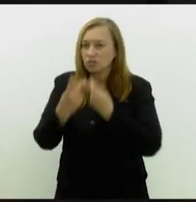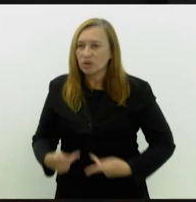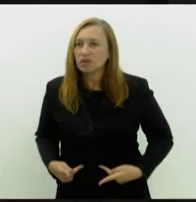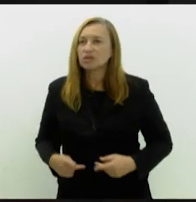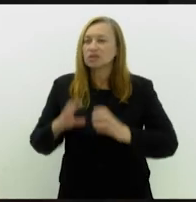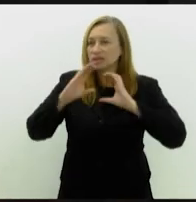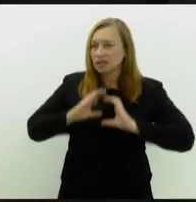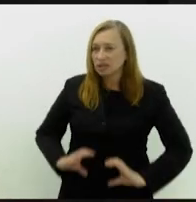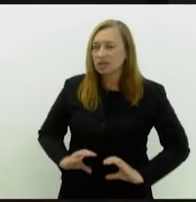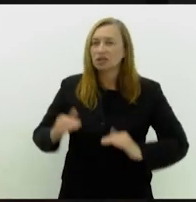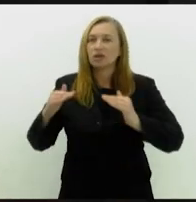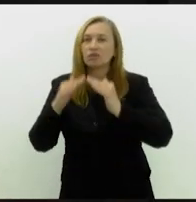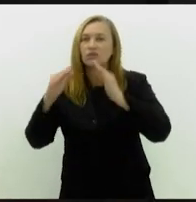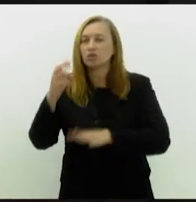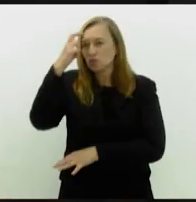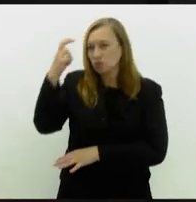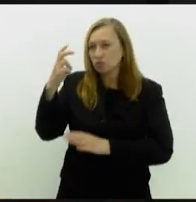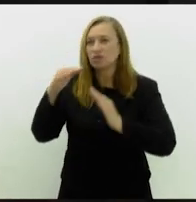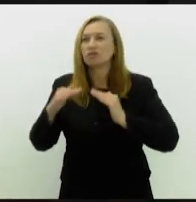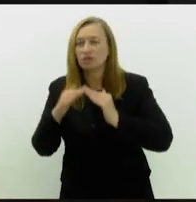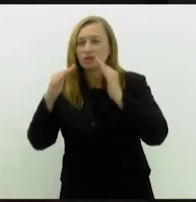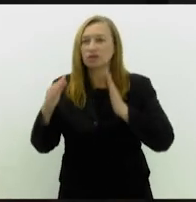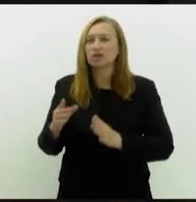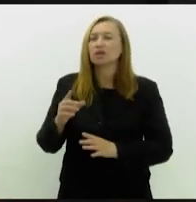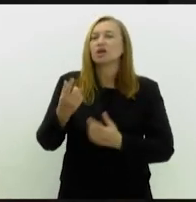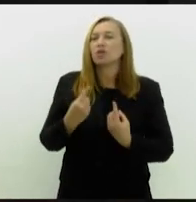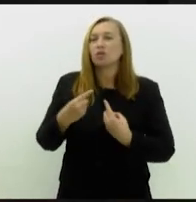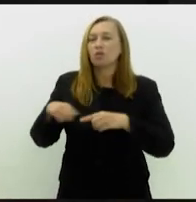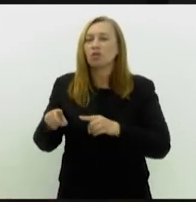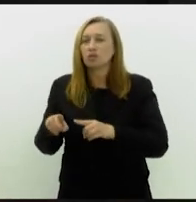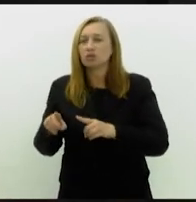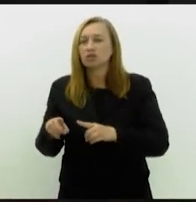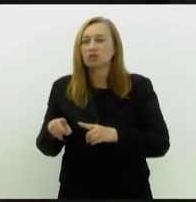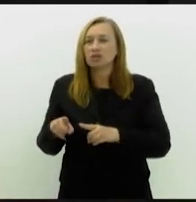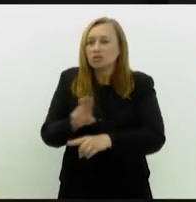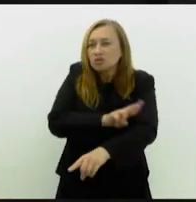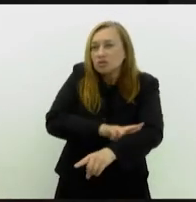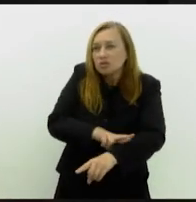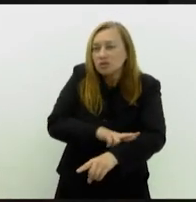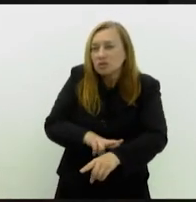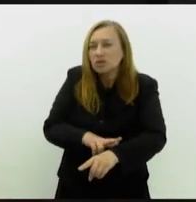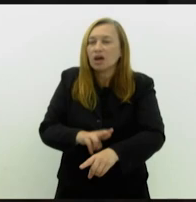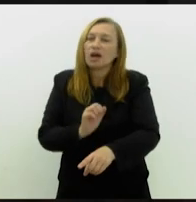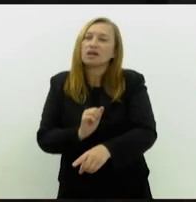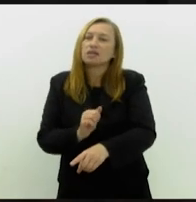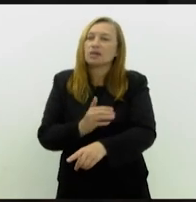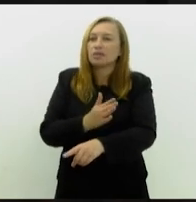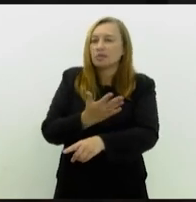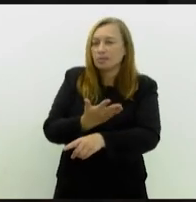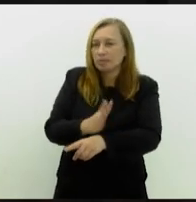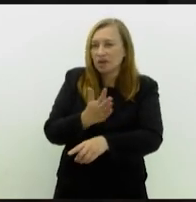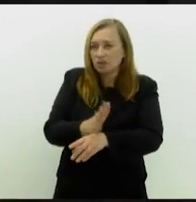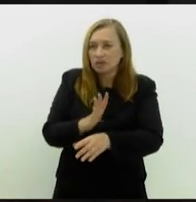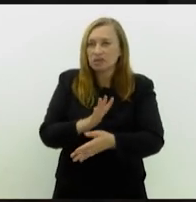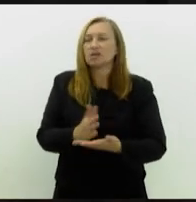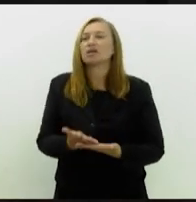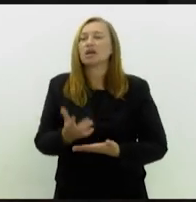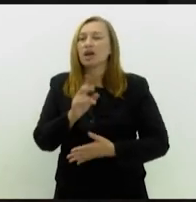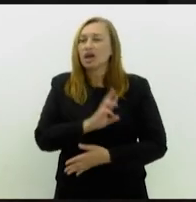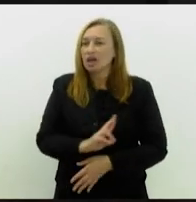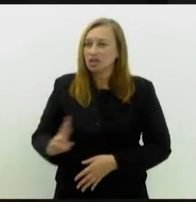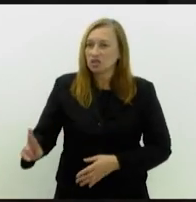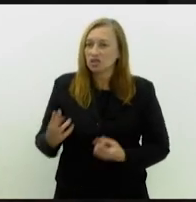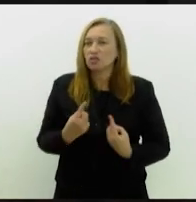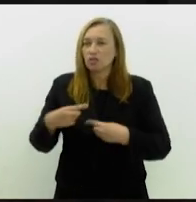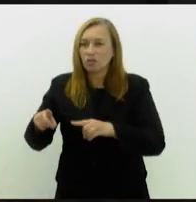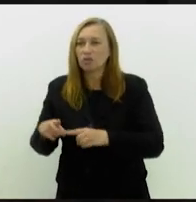favorável de Cultura favorável de combate às discriminações e Preconceito de raça cor etnia religião